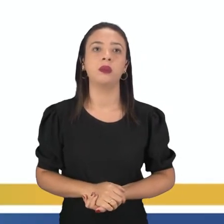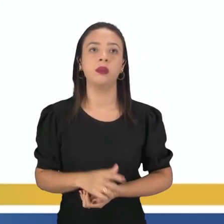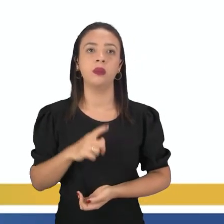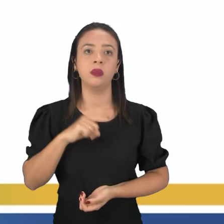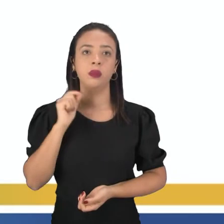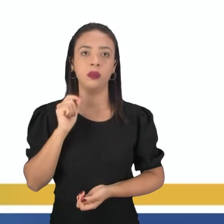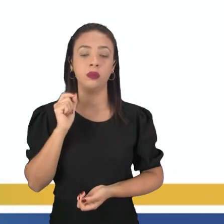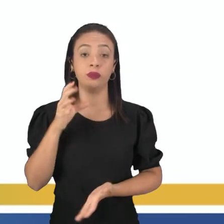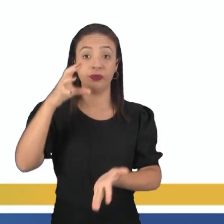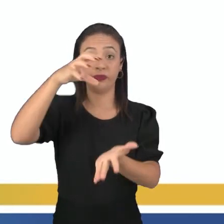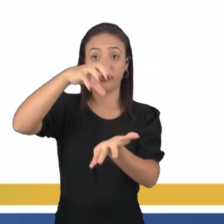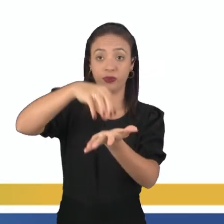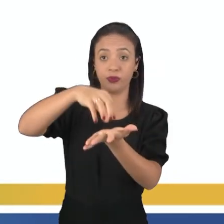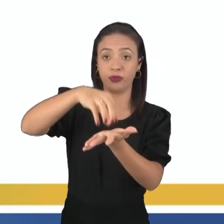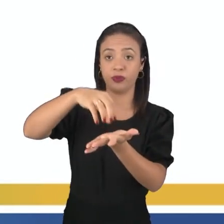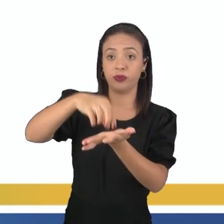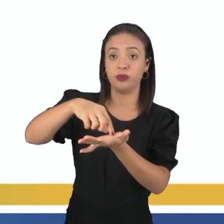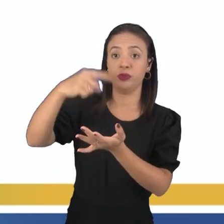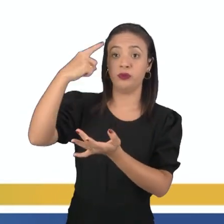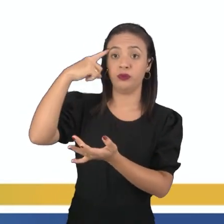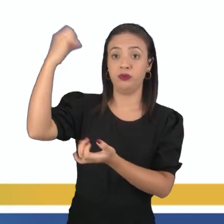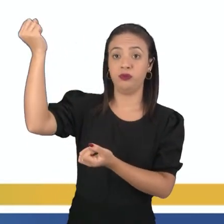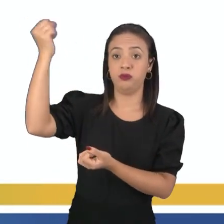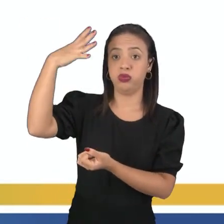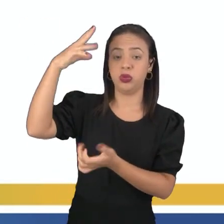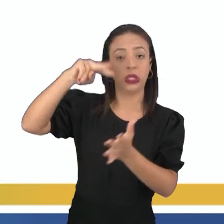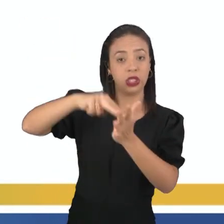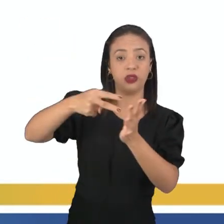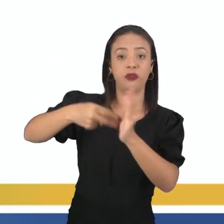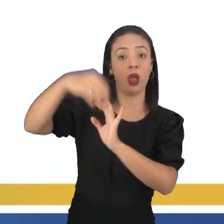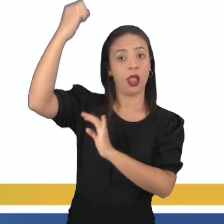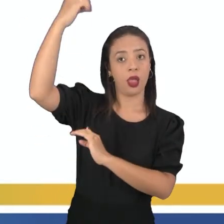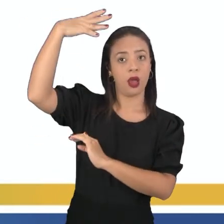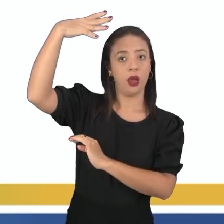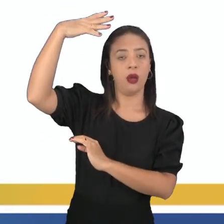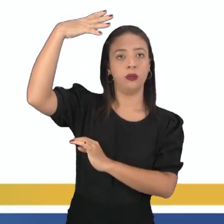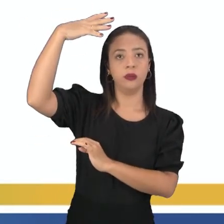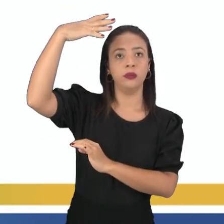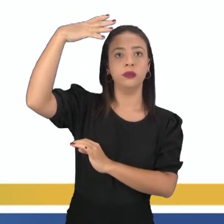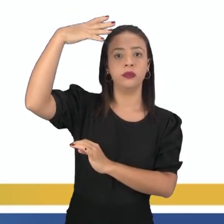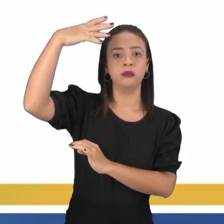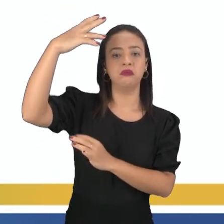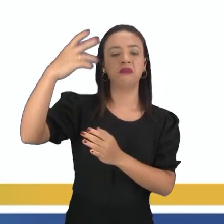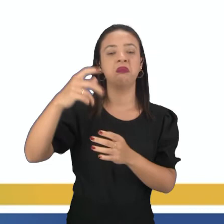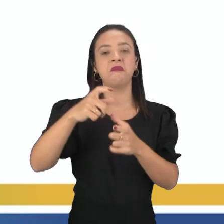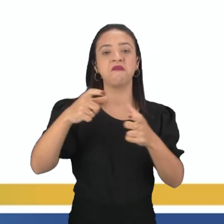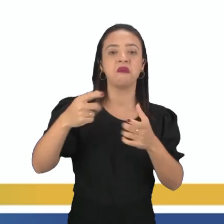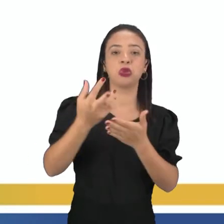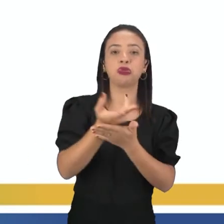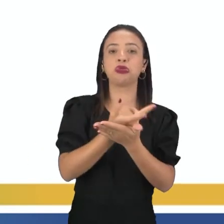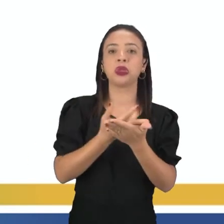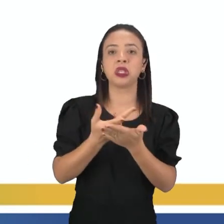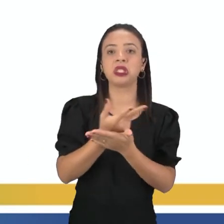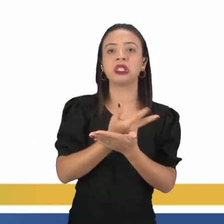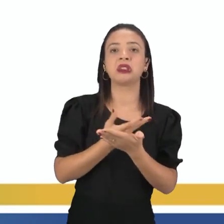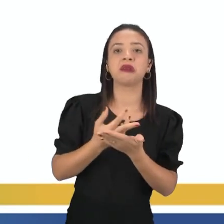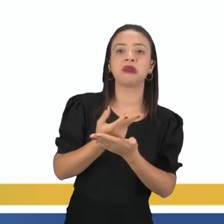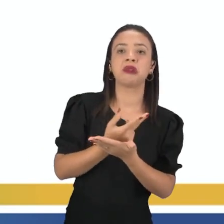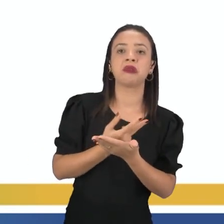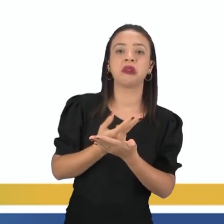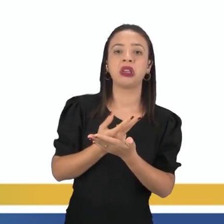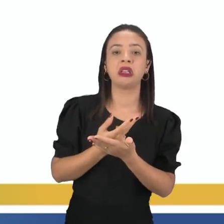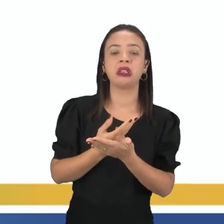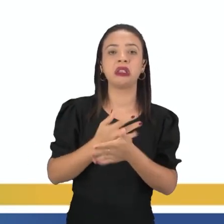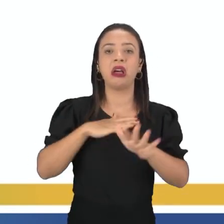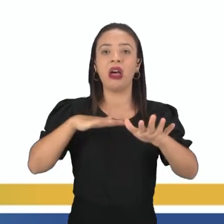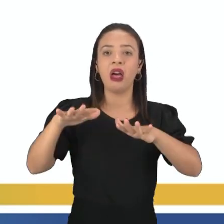tem aí centralizado o iluminismo, representado por essa figura da lâmpada, certo? Geralmente em desenhos animados, não sei se vocês já perceberam, mas quando